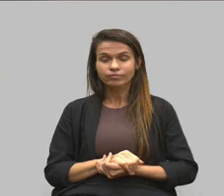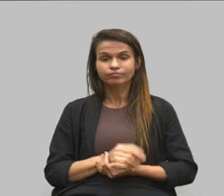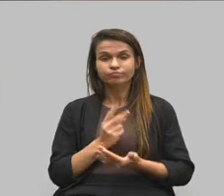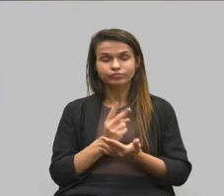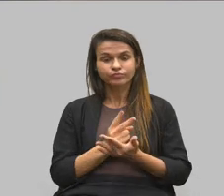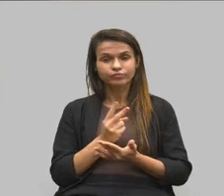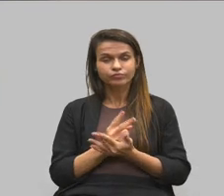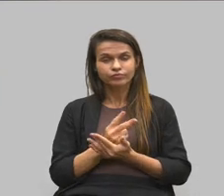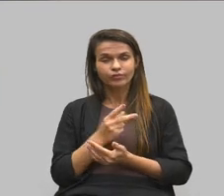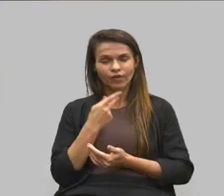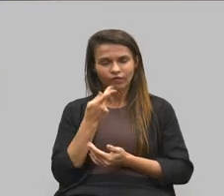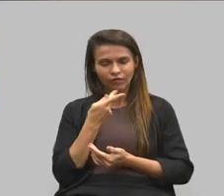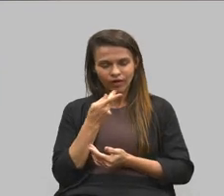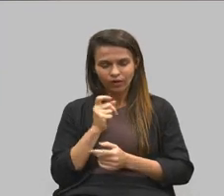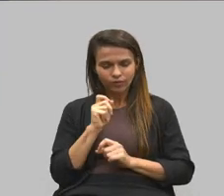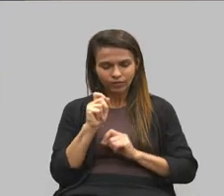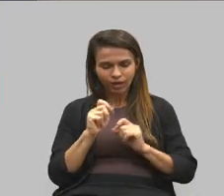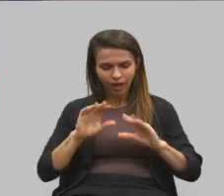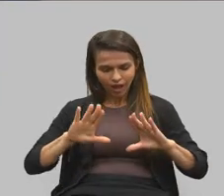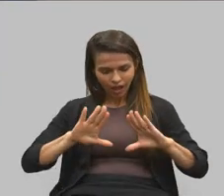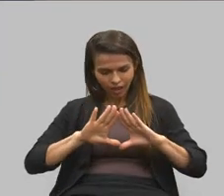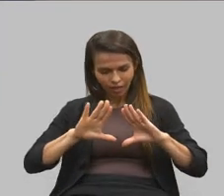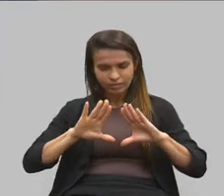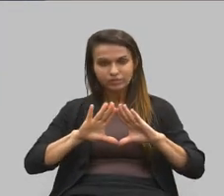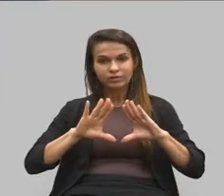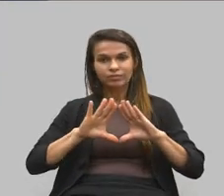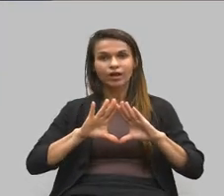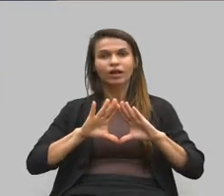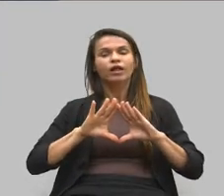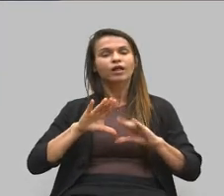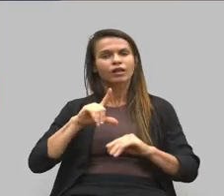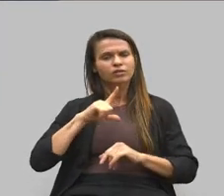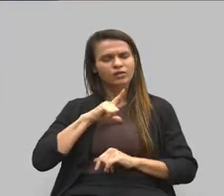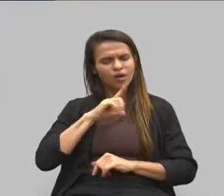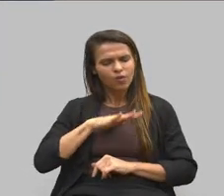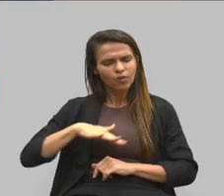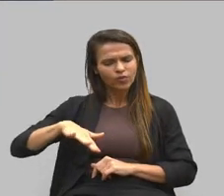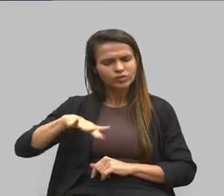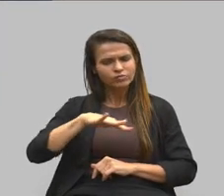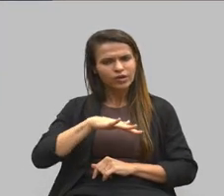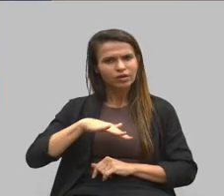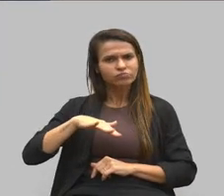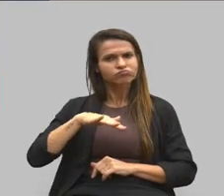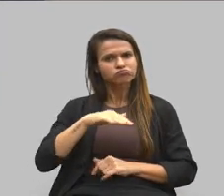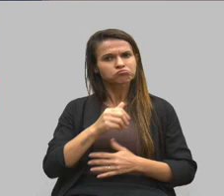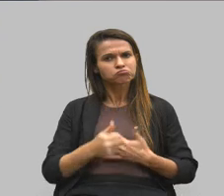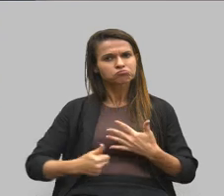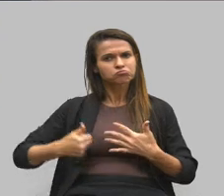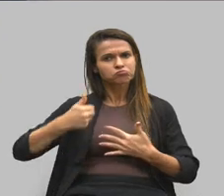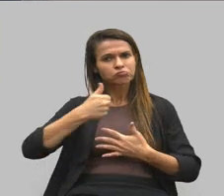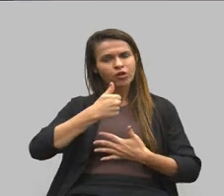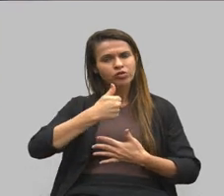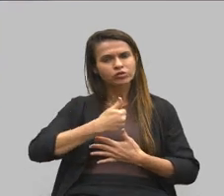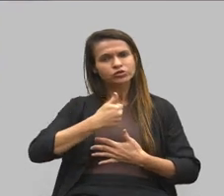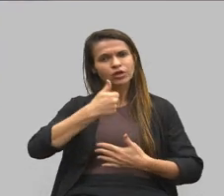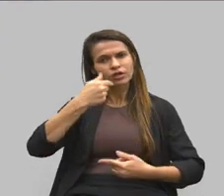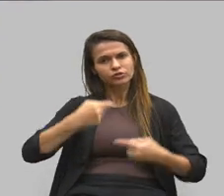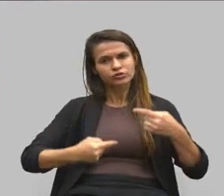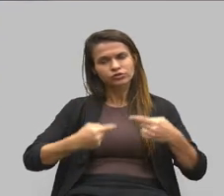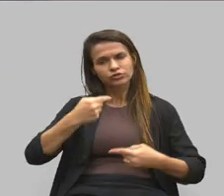a assembleia vem tendo um espaço muito privilegiado na discussão desses